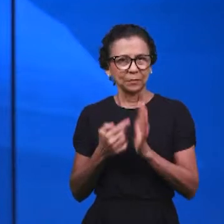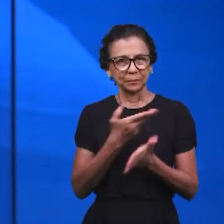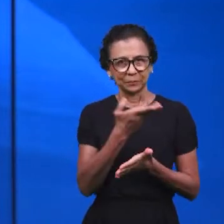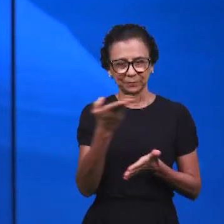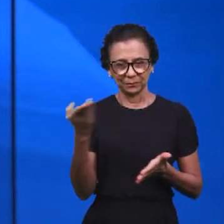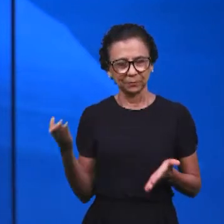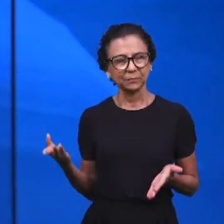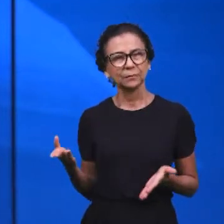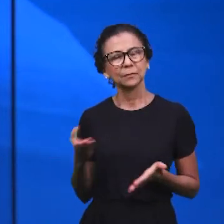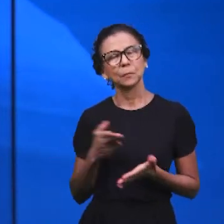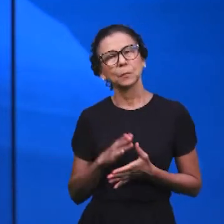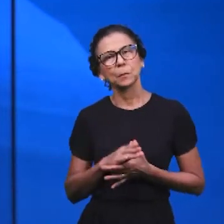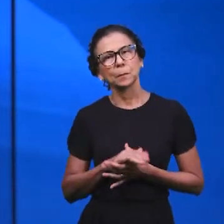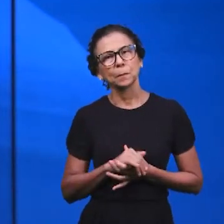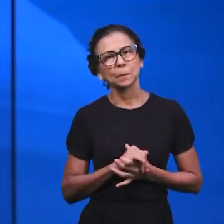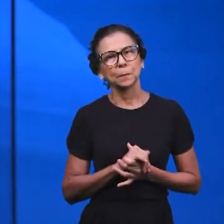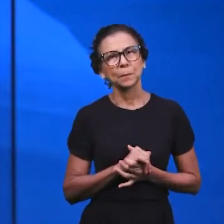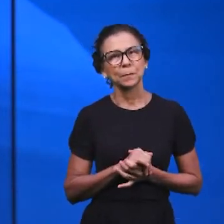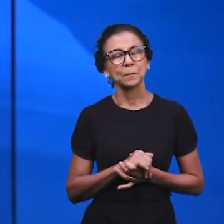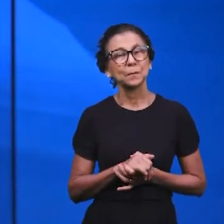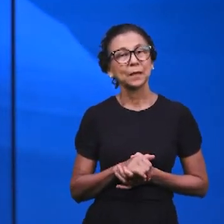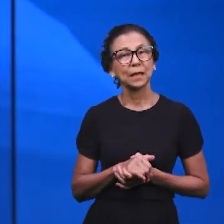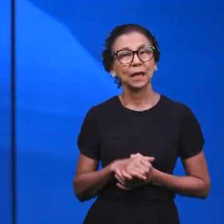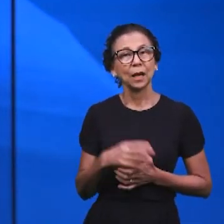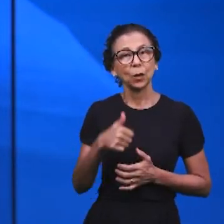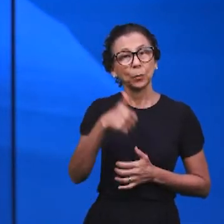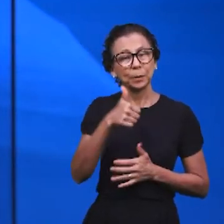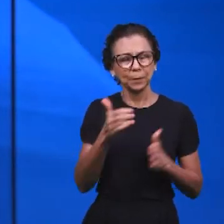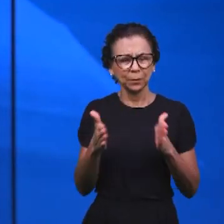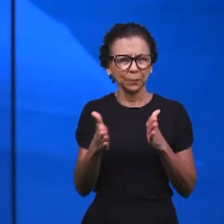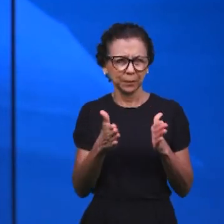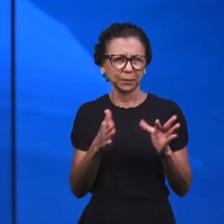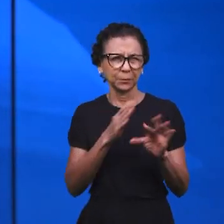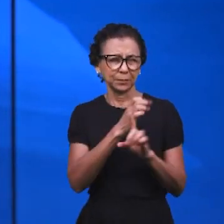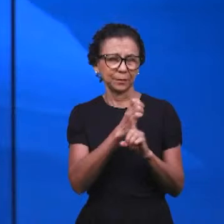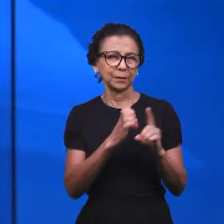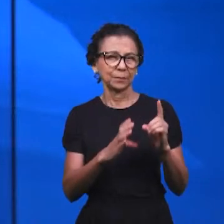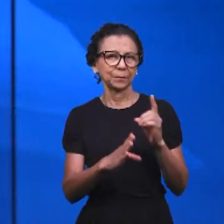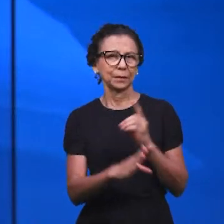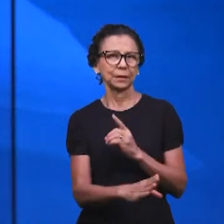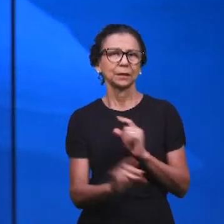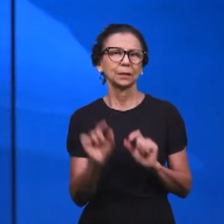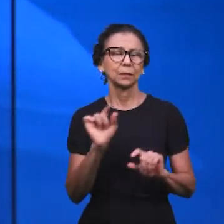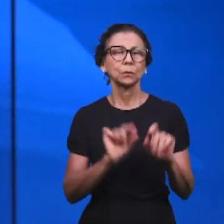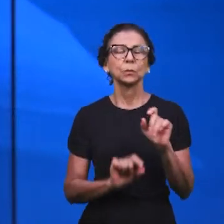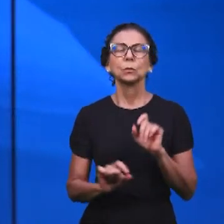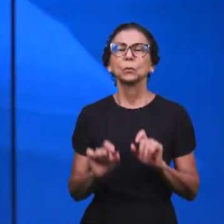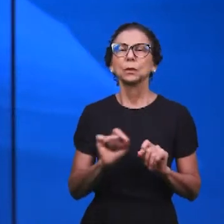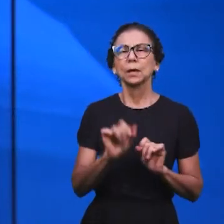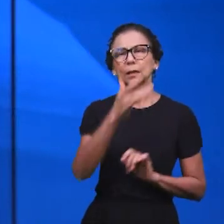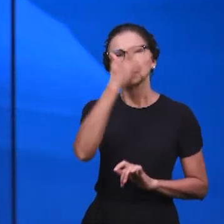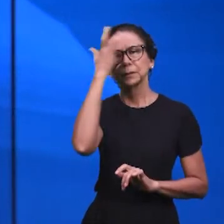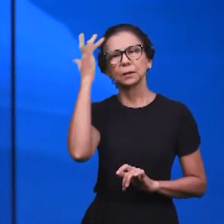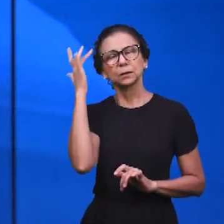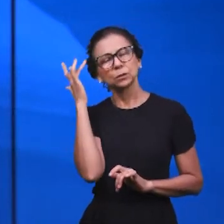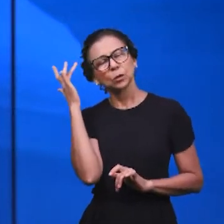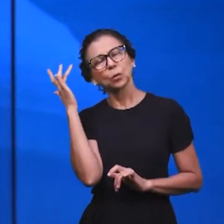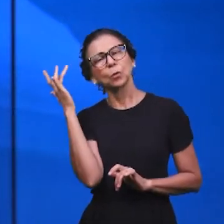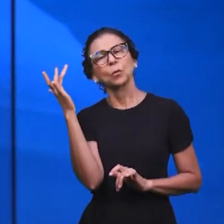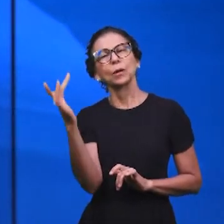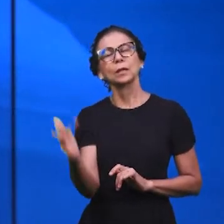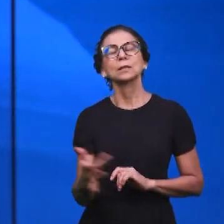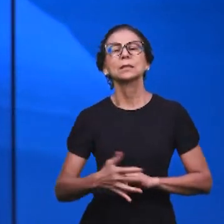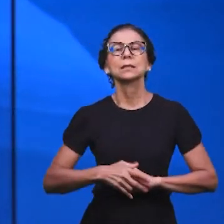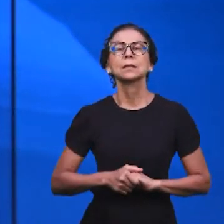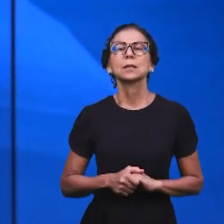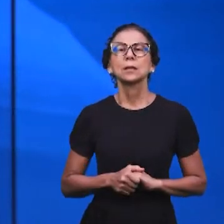aos irmãos aquilo que é uma primeira parte da nossa Escola Bíblica Dominical, que consiste em participações que os nossos irmãos